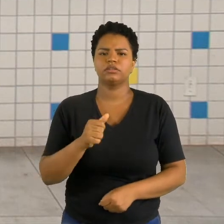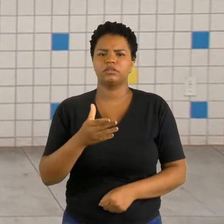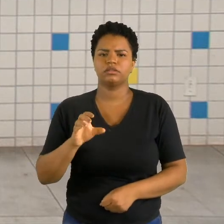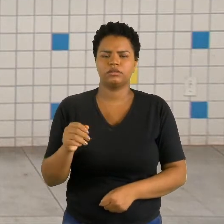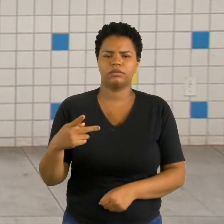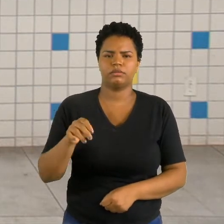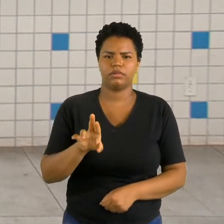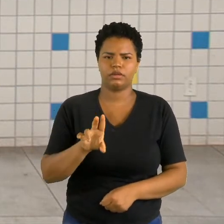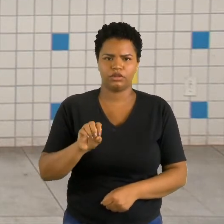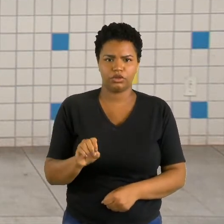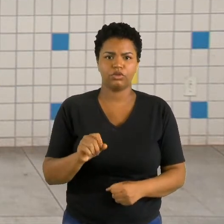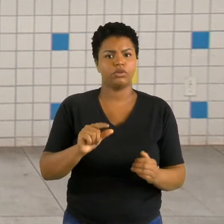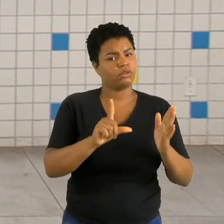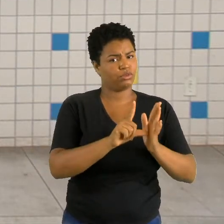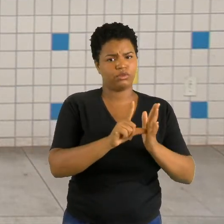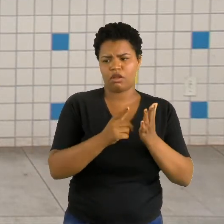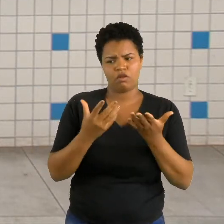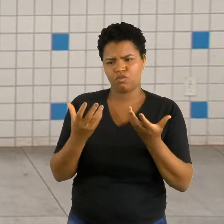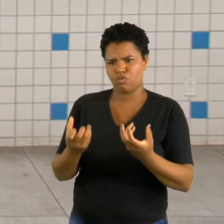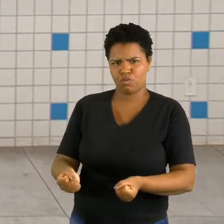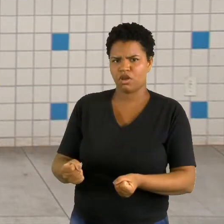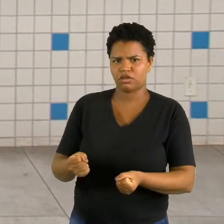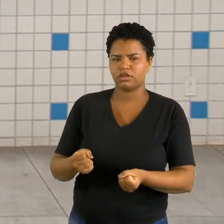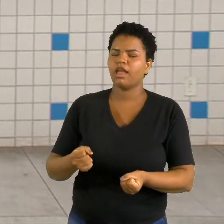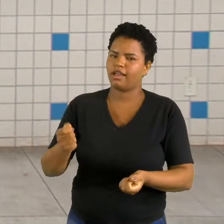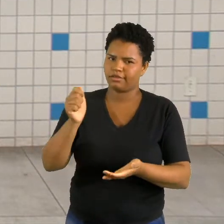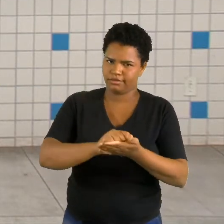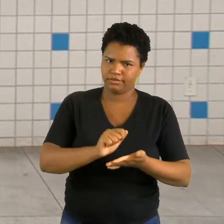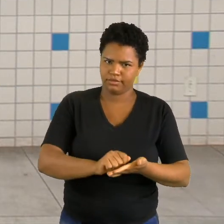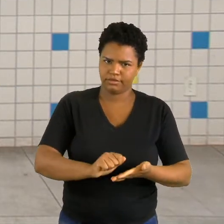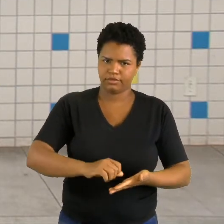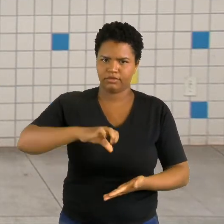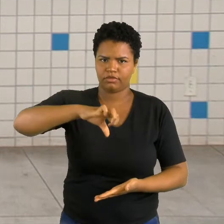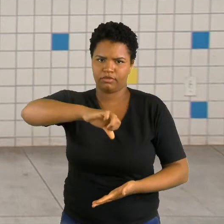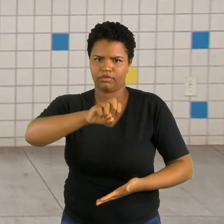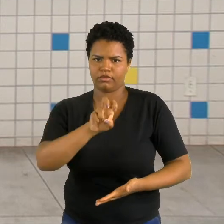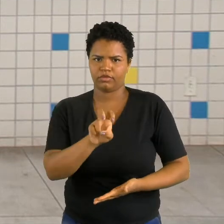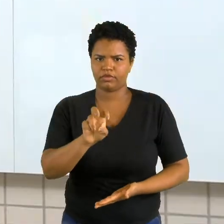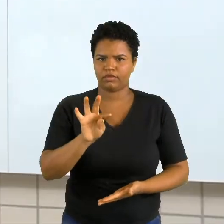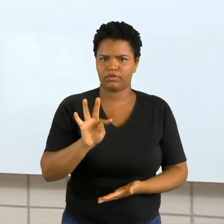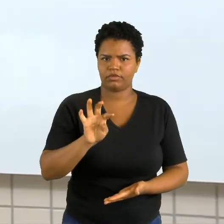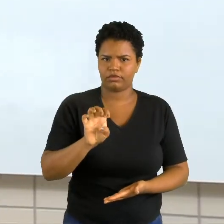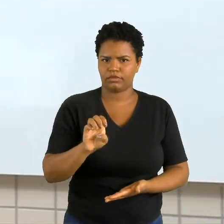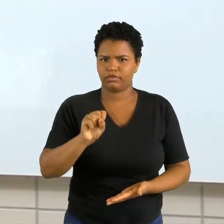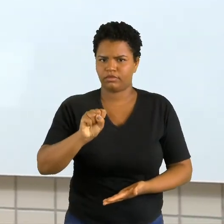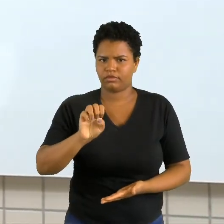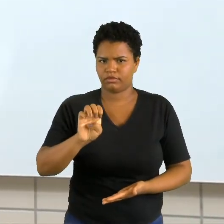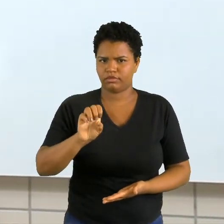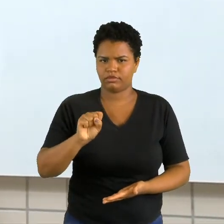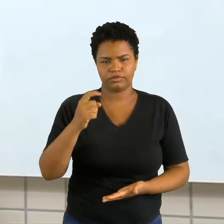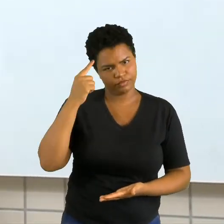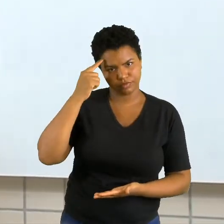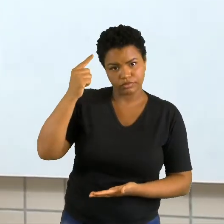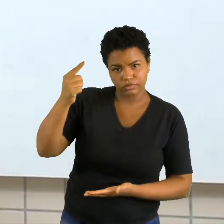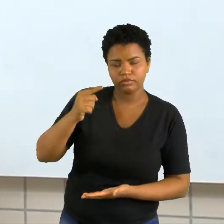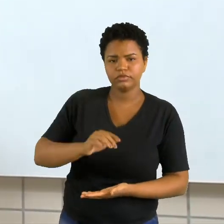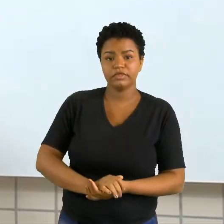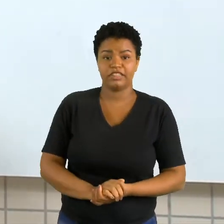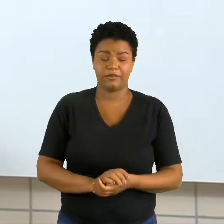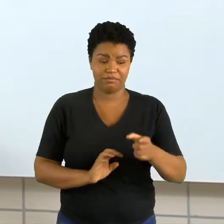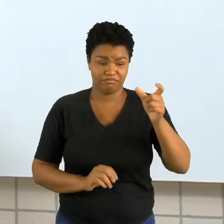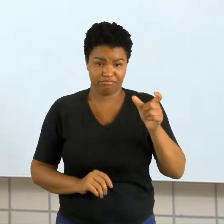que entender o seguinte: Martinho Lutero ele era um monge estudioso das Escrituras, né? E ele vai bater de frente com as ideias da igreja